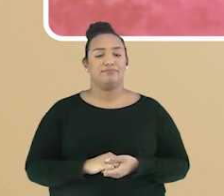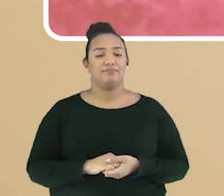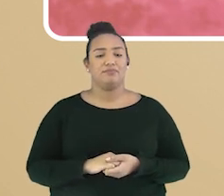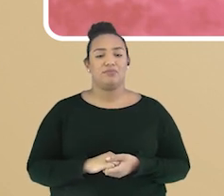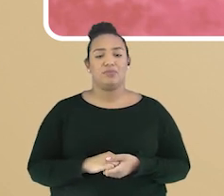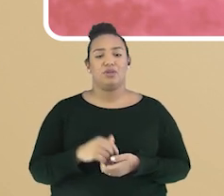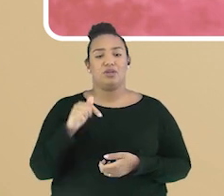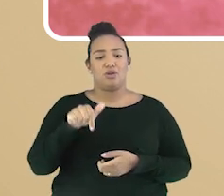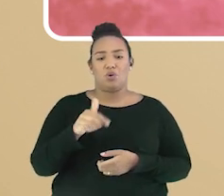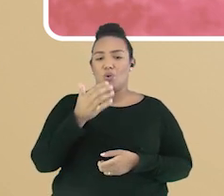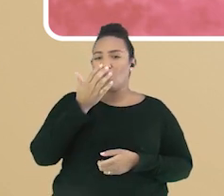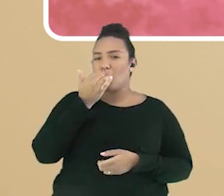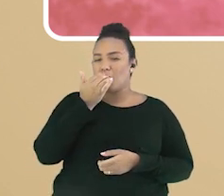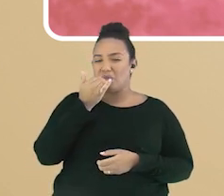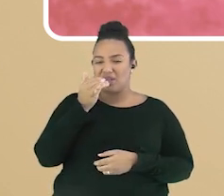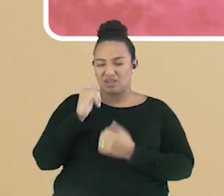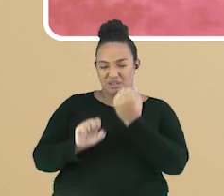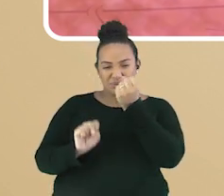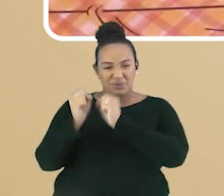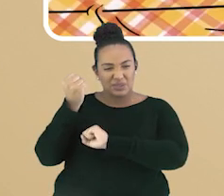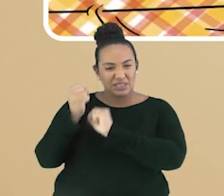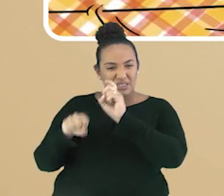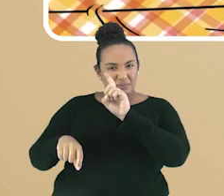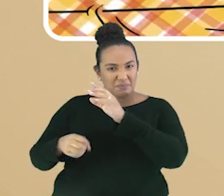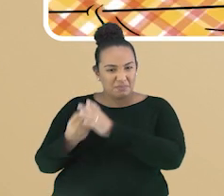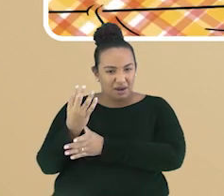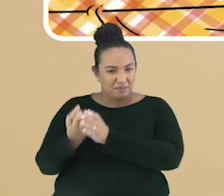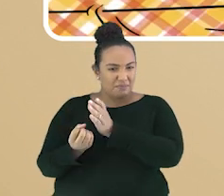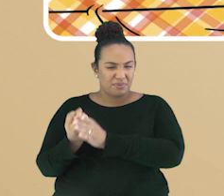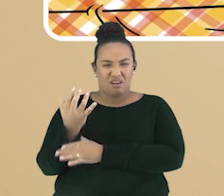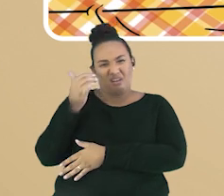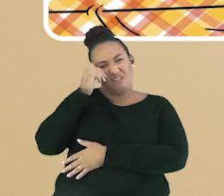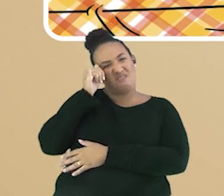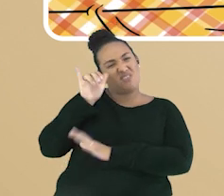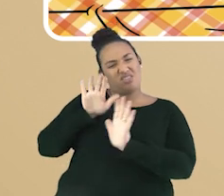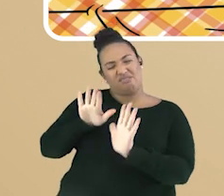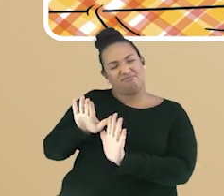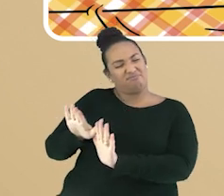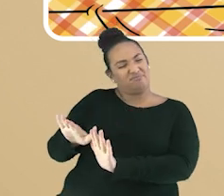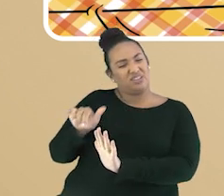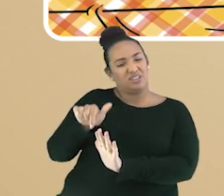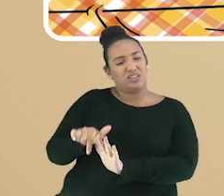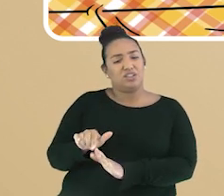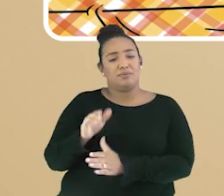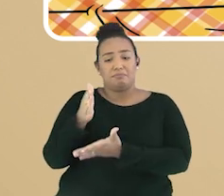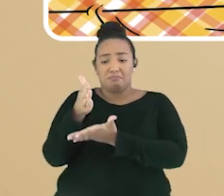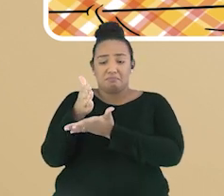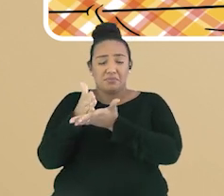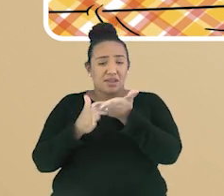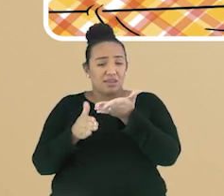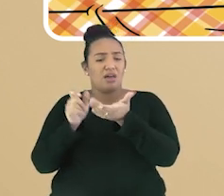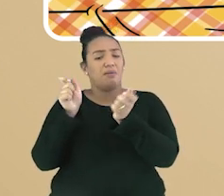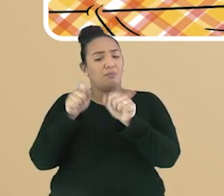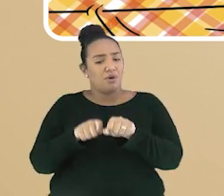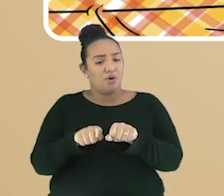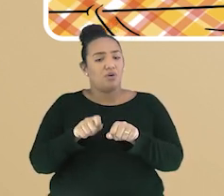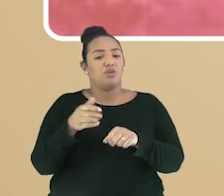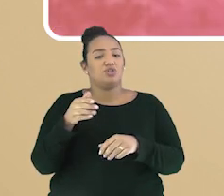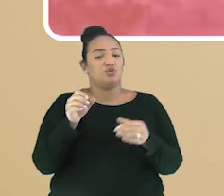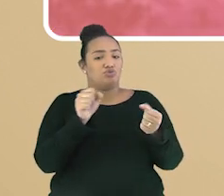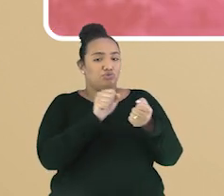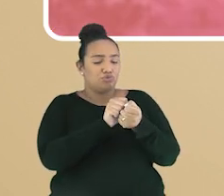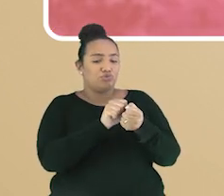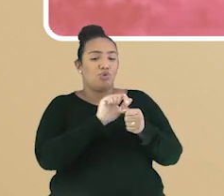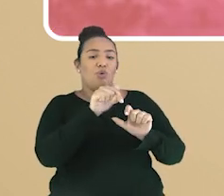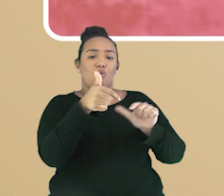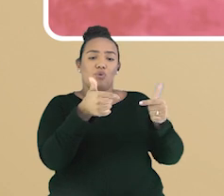o consumo dos alimentos processados. Use-os como parte de uma refeição baseada em alimentos frescos.